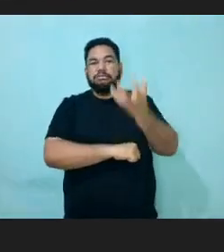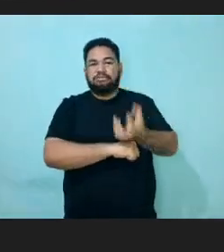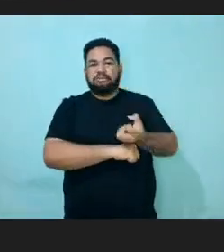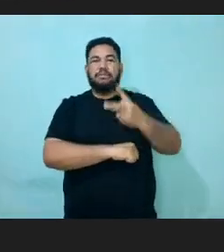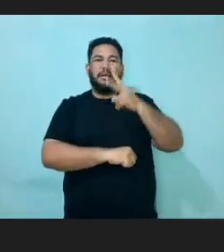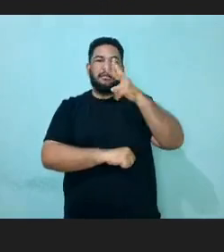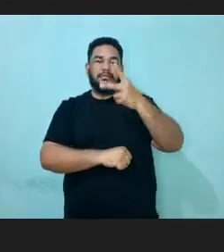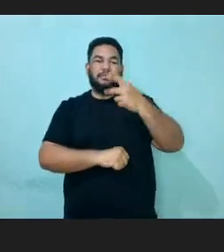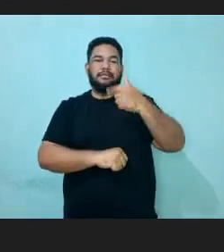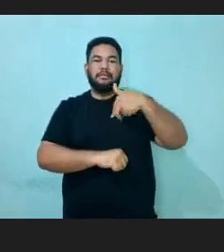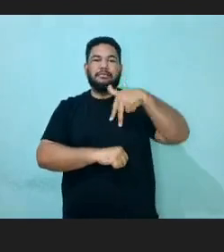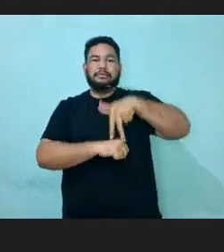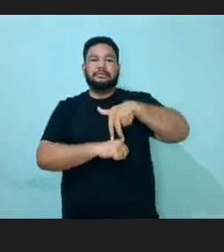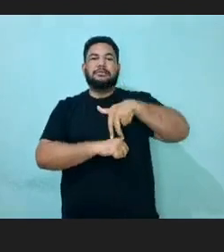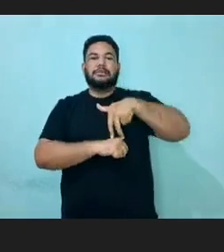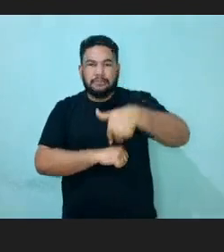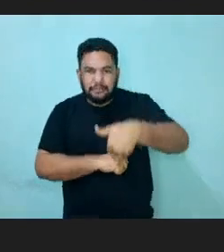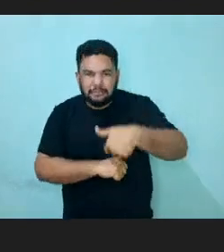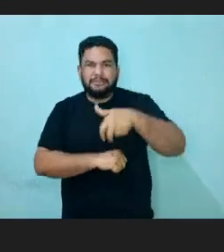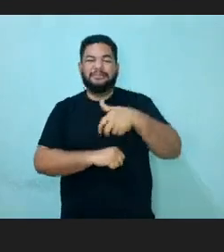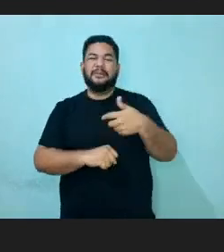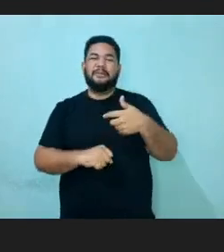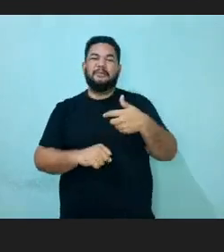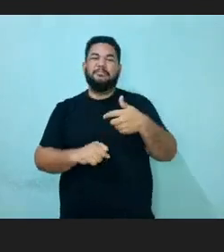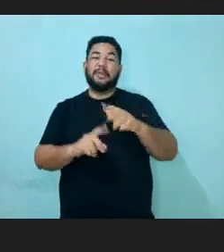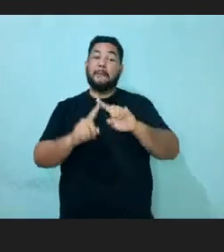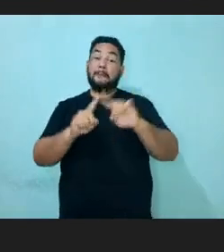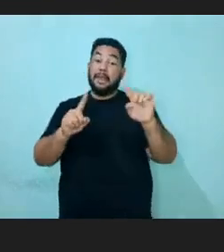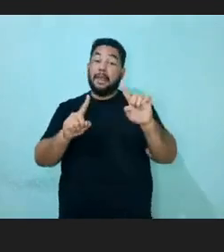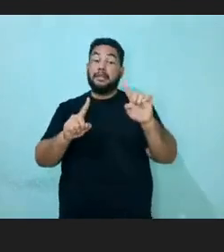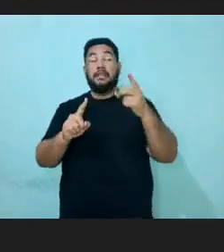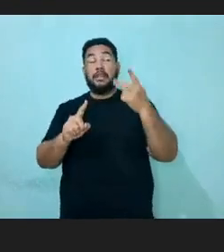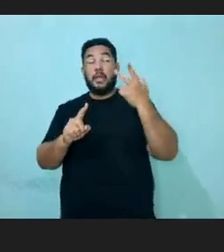normal. Desde que não me prejudique,